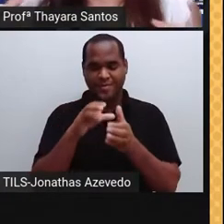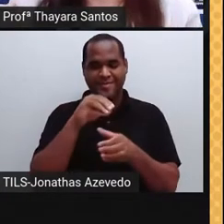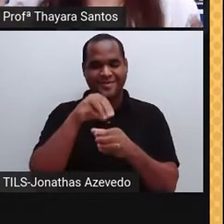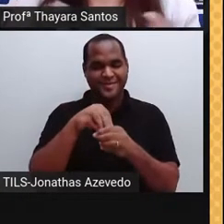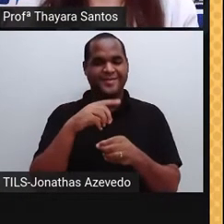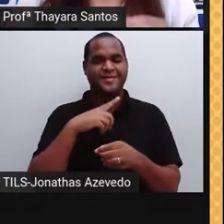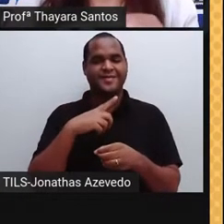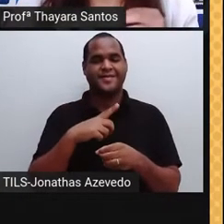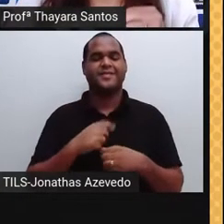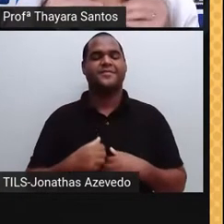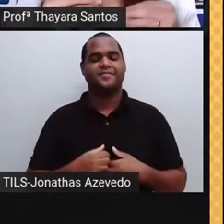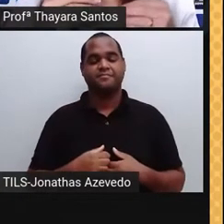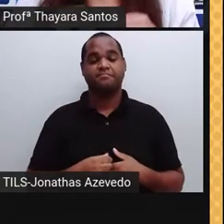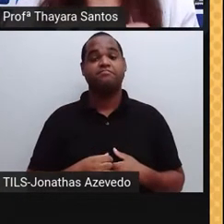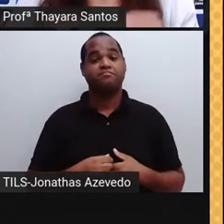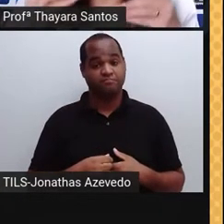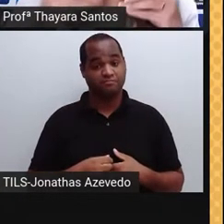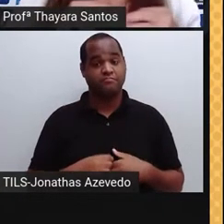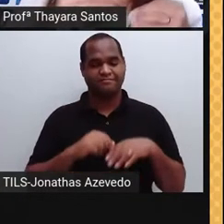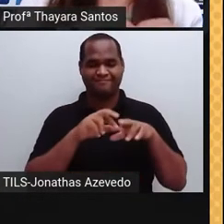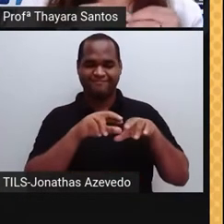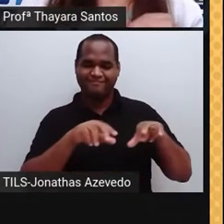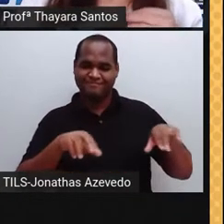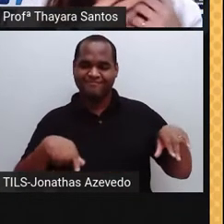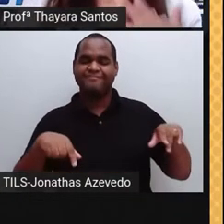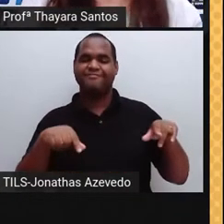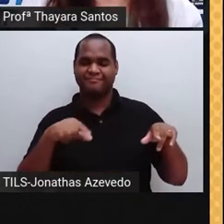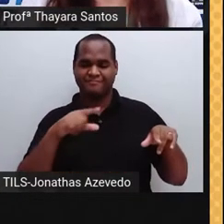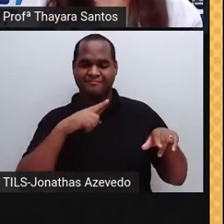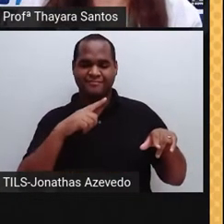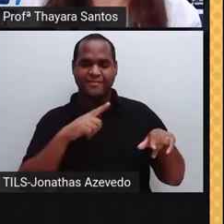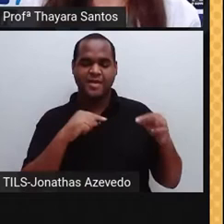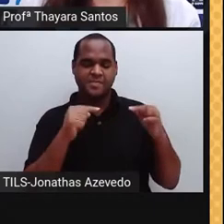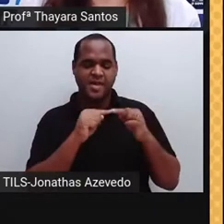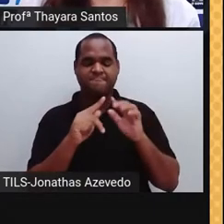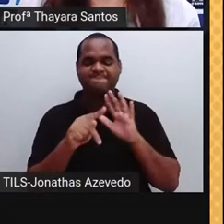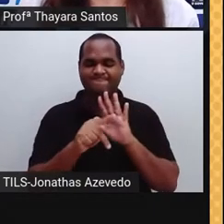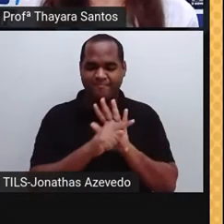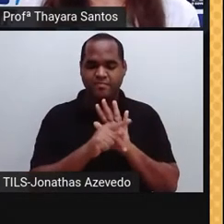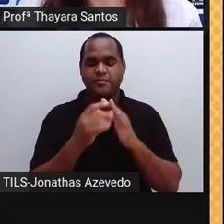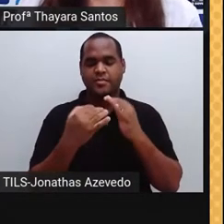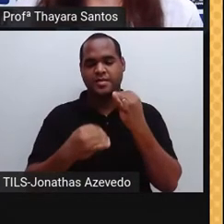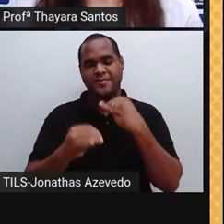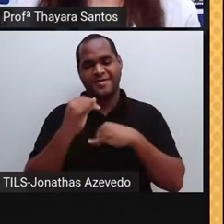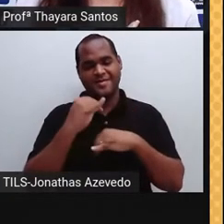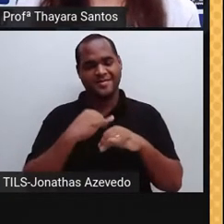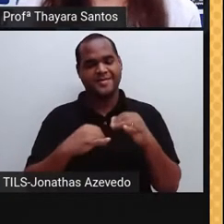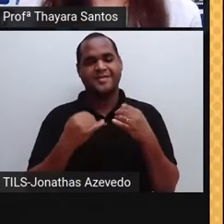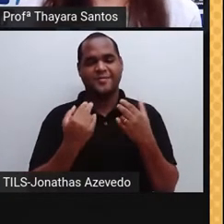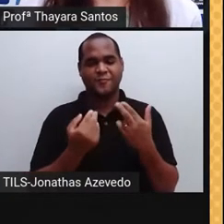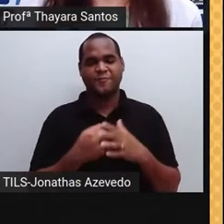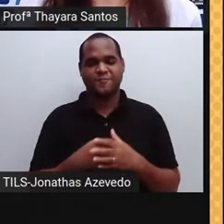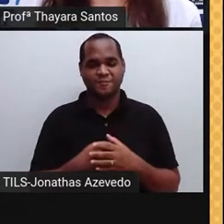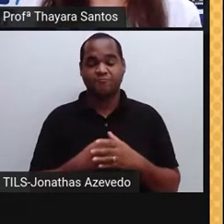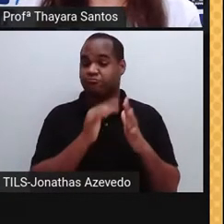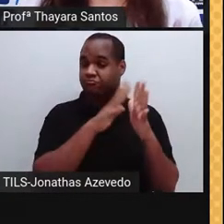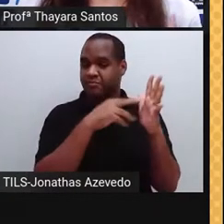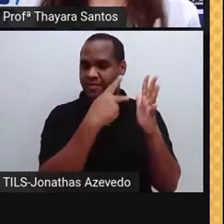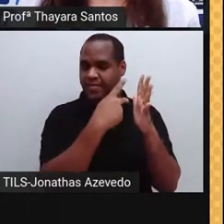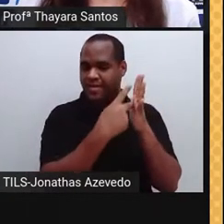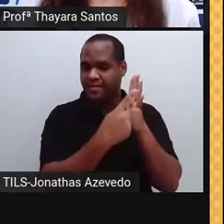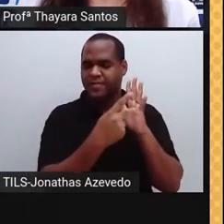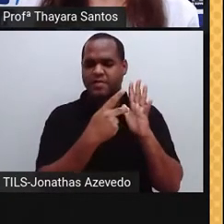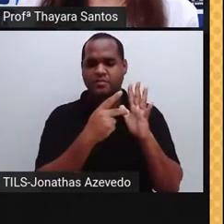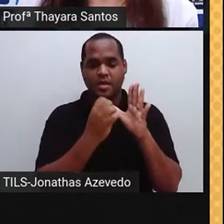aí que muitos têm a mesma cor. Então, muitos têm aquela mesma propriedade química ali. Essa tabela periódica, ela